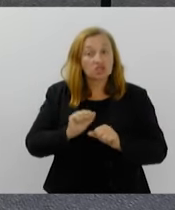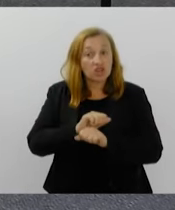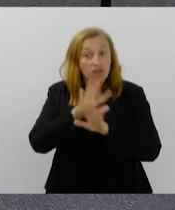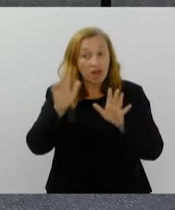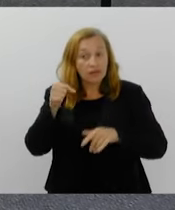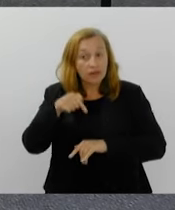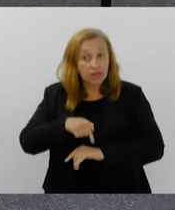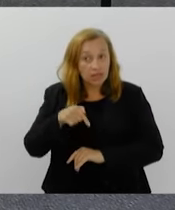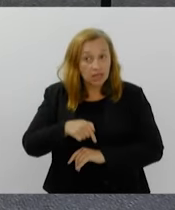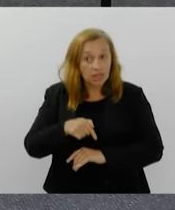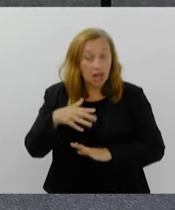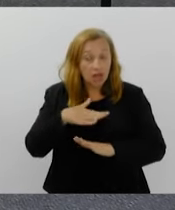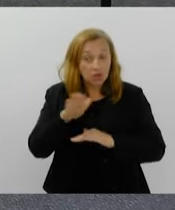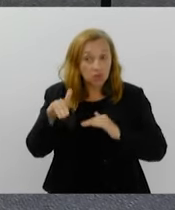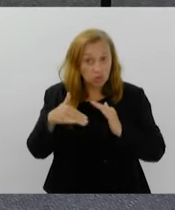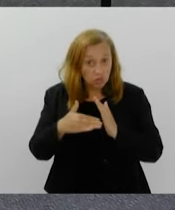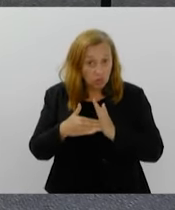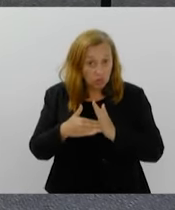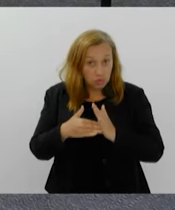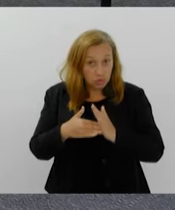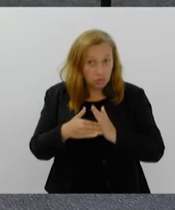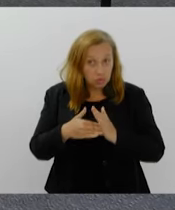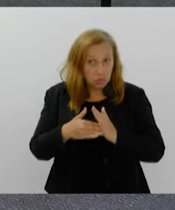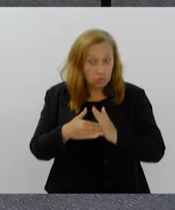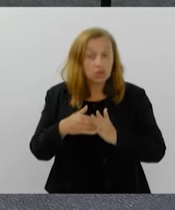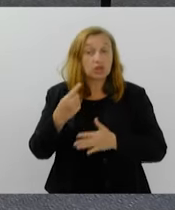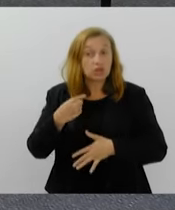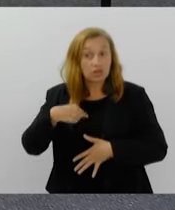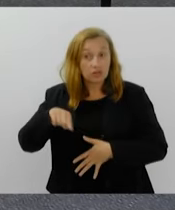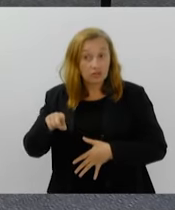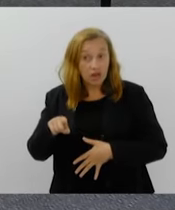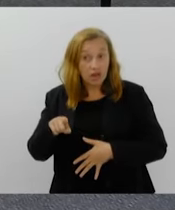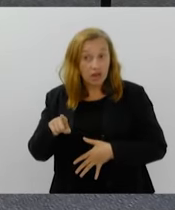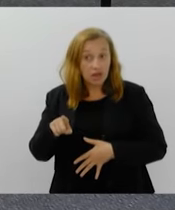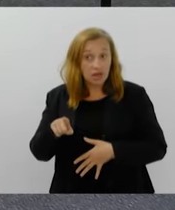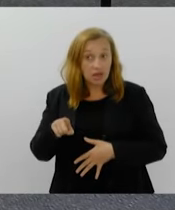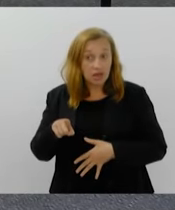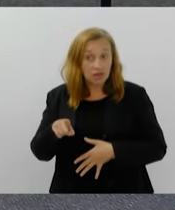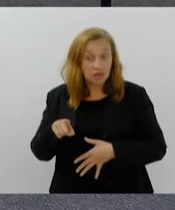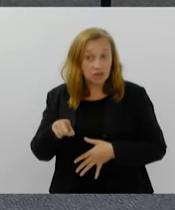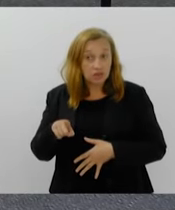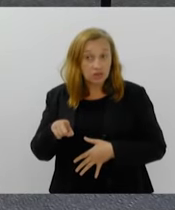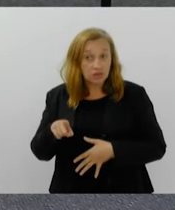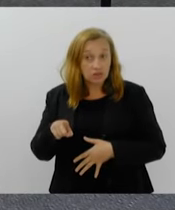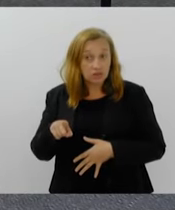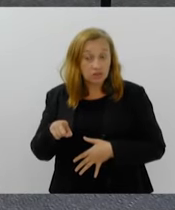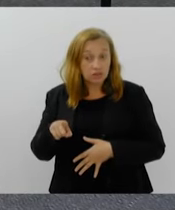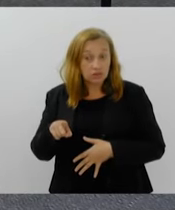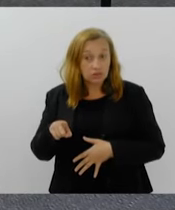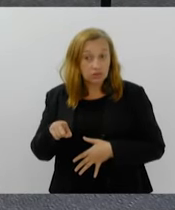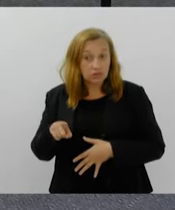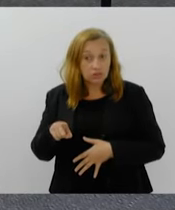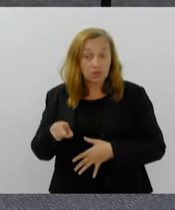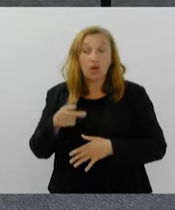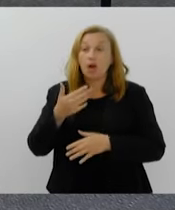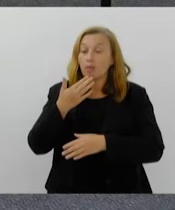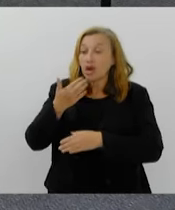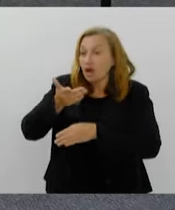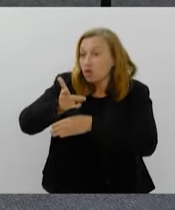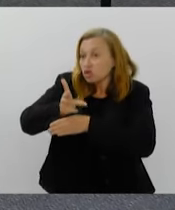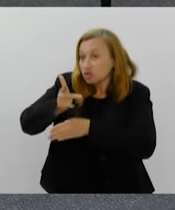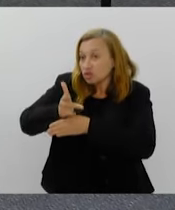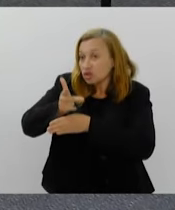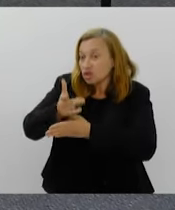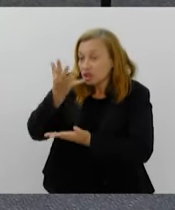aqui a todos presente que a gente vai reivindicar os eh os vídeos e as gravações